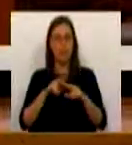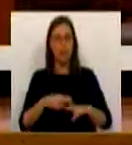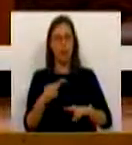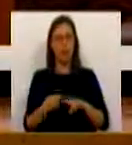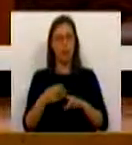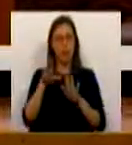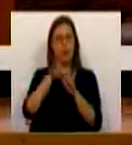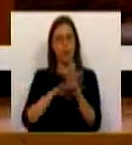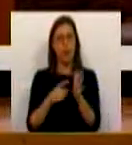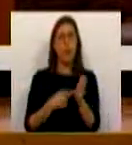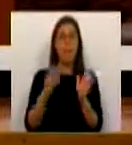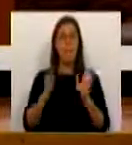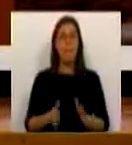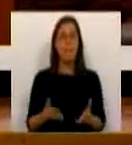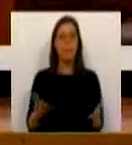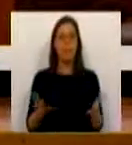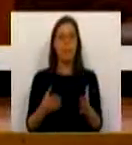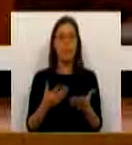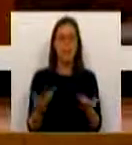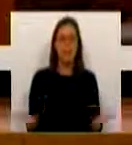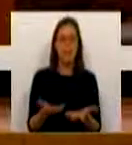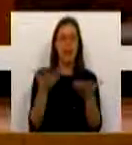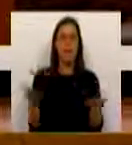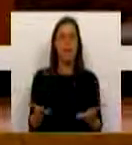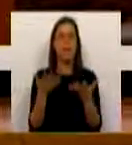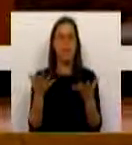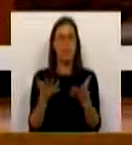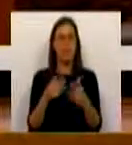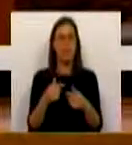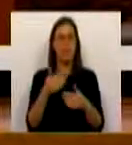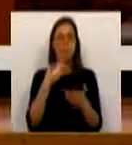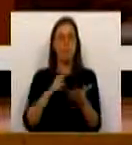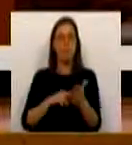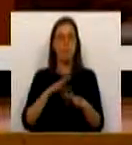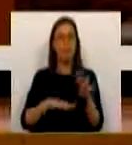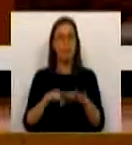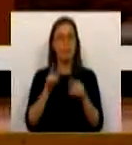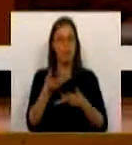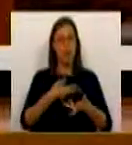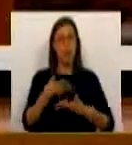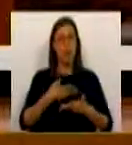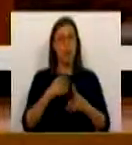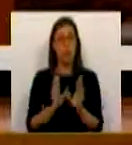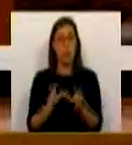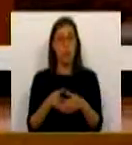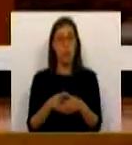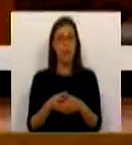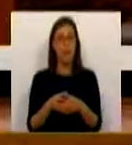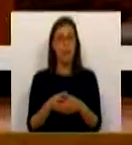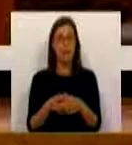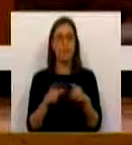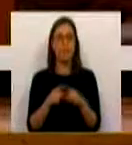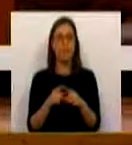reforço das condições necessárias à dinamização e concretização da negociação coletiva